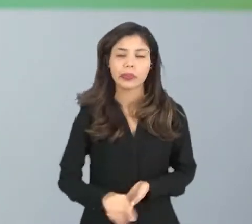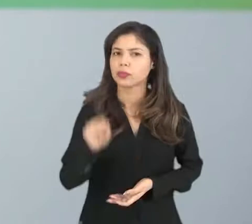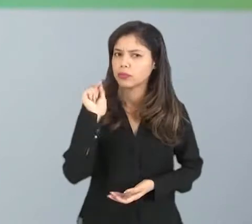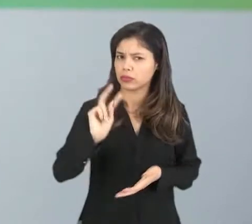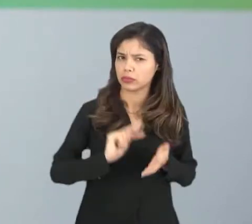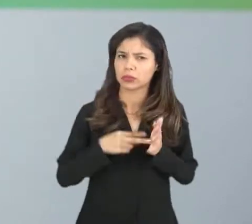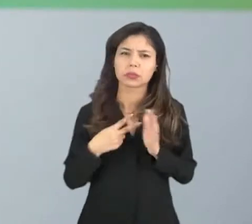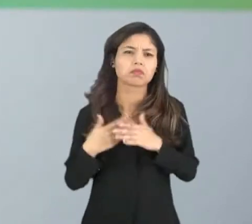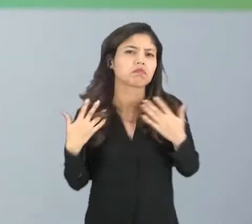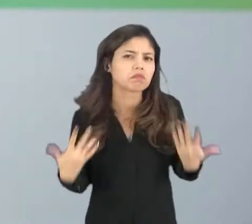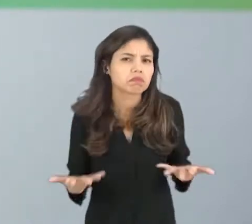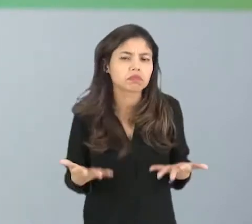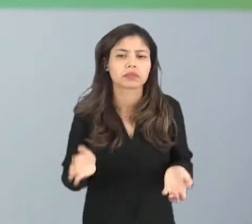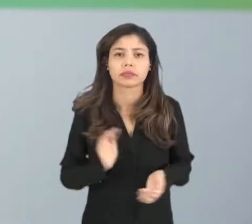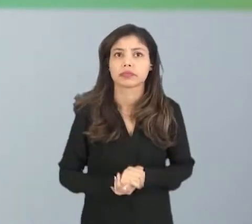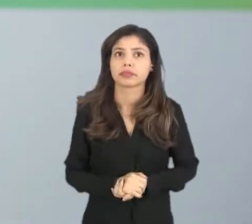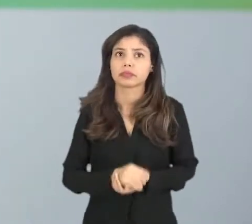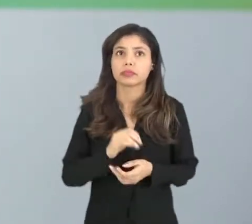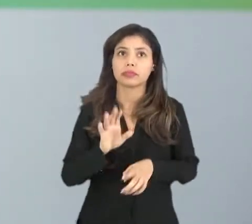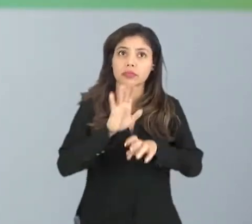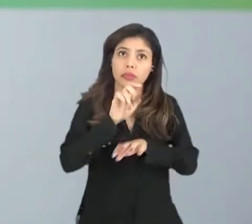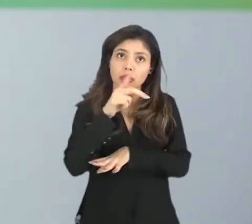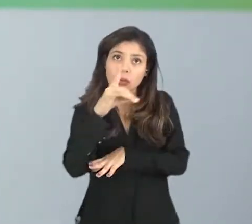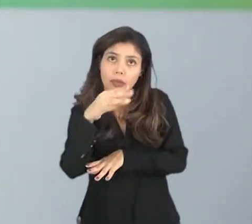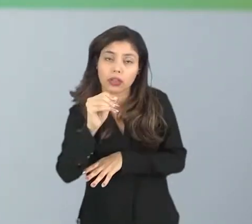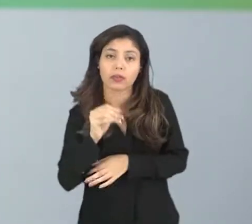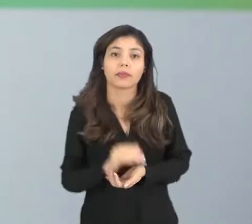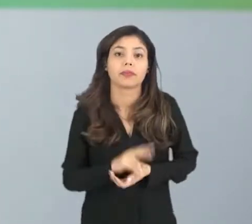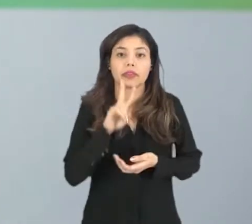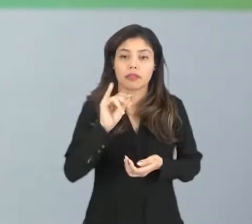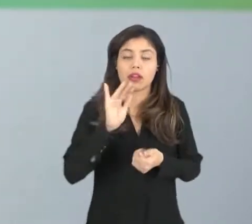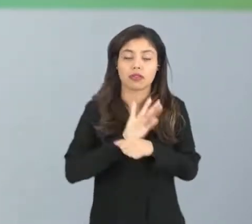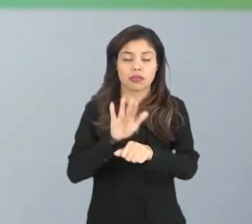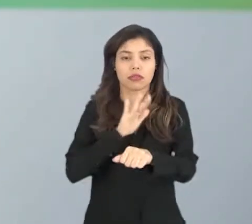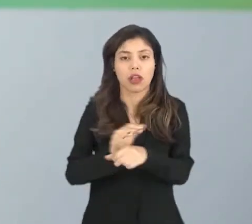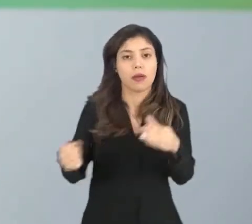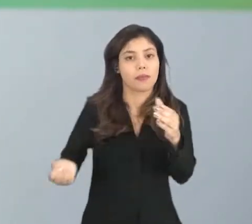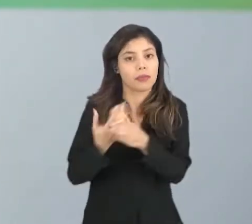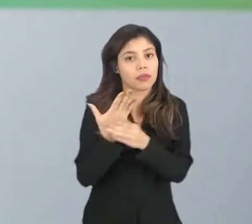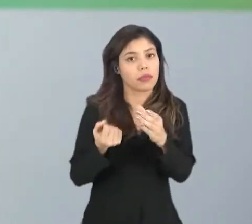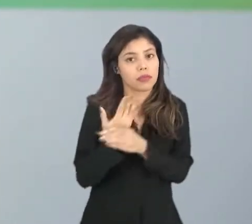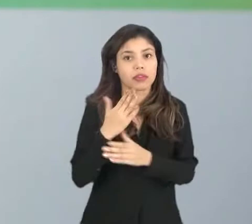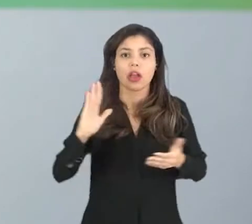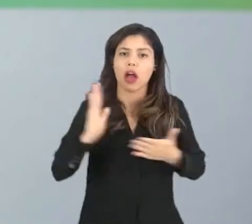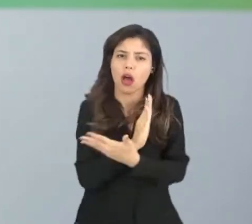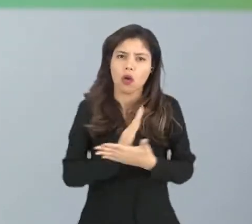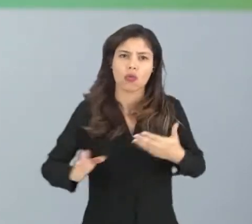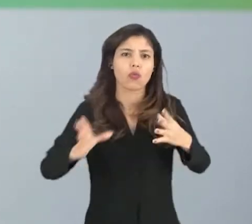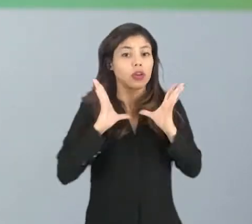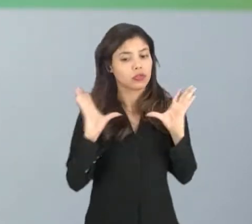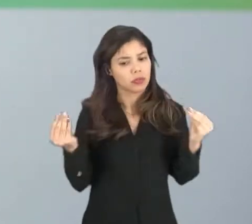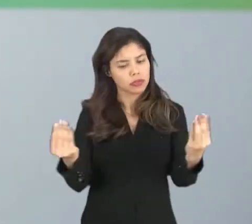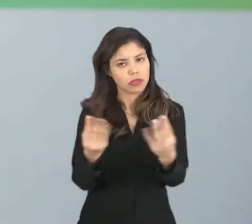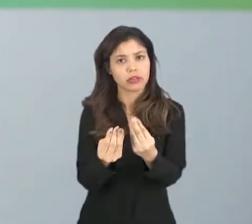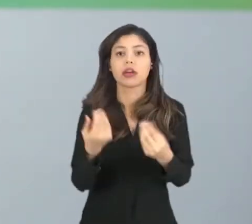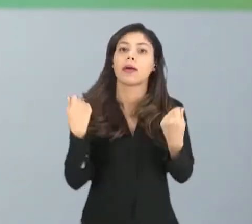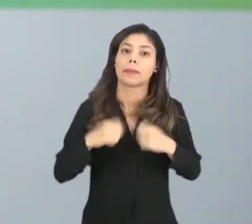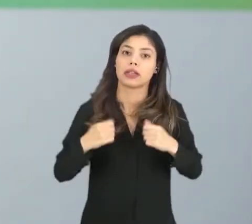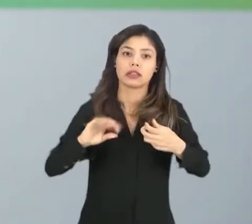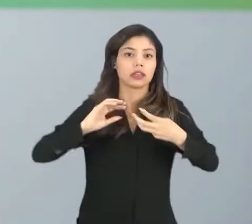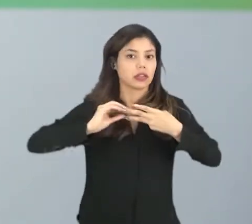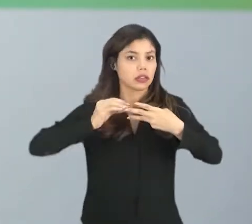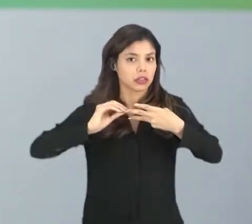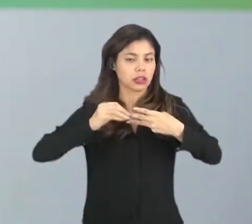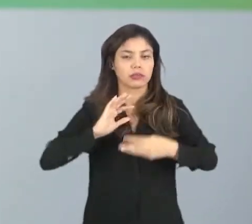retículo endoplasmático? O retículo endoplasmático, ele vai ajudar a produção de algumas substâncias que as nossas células